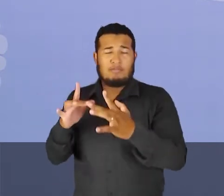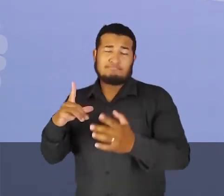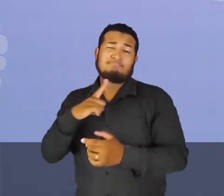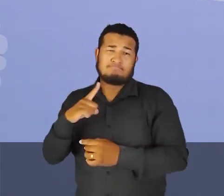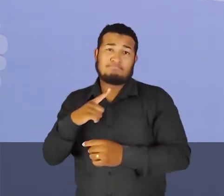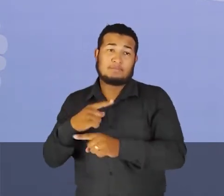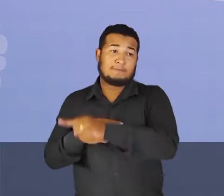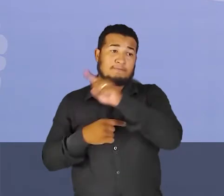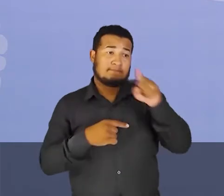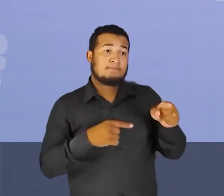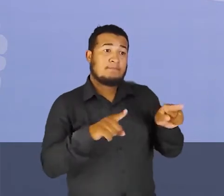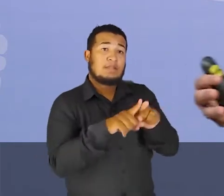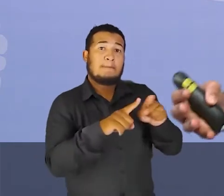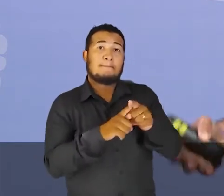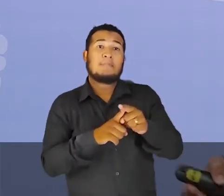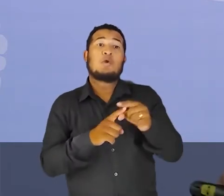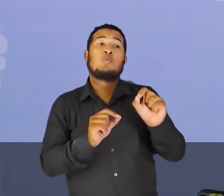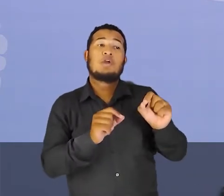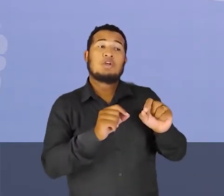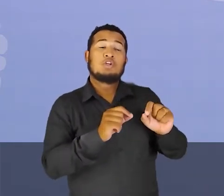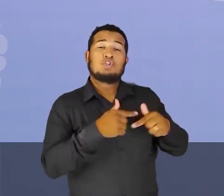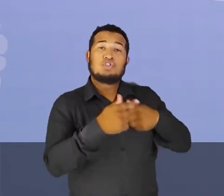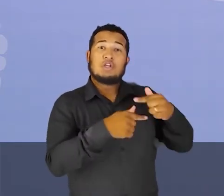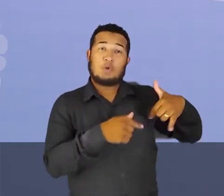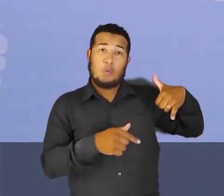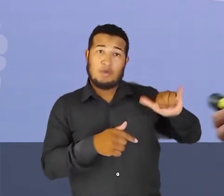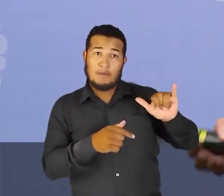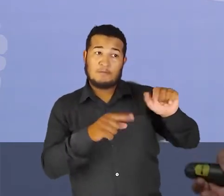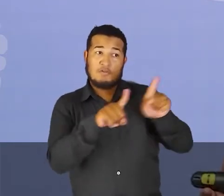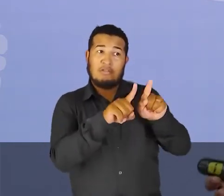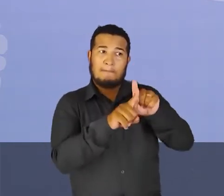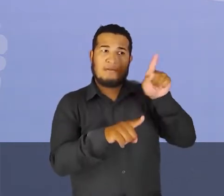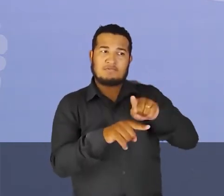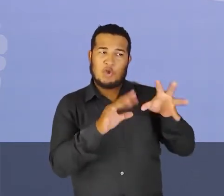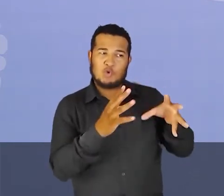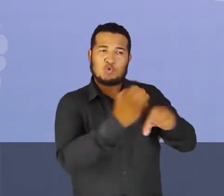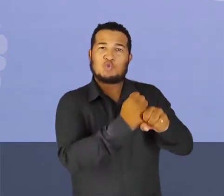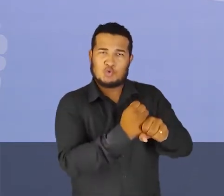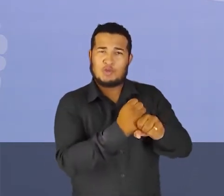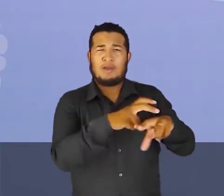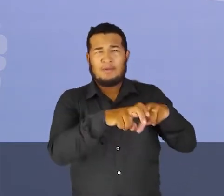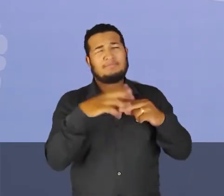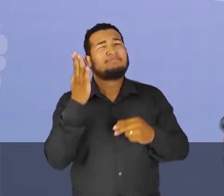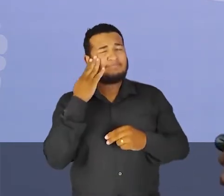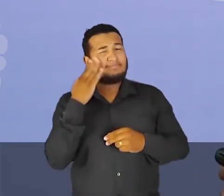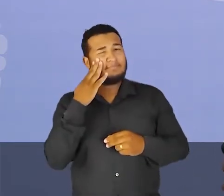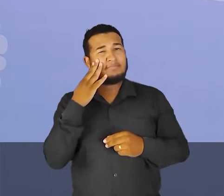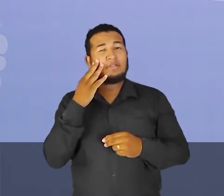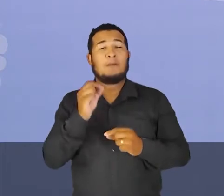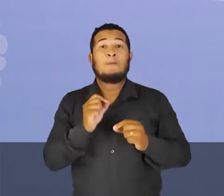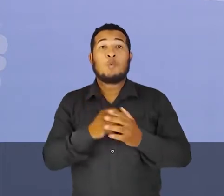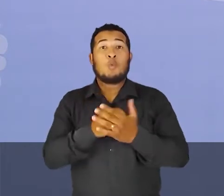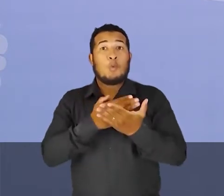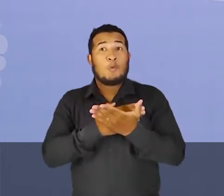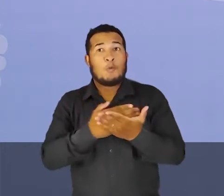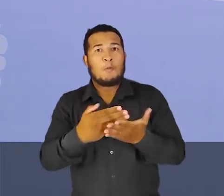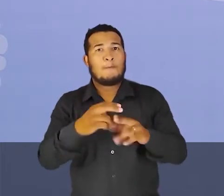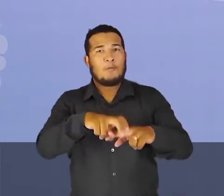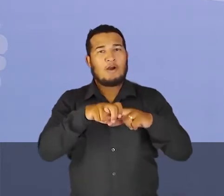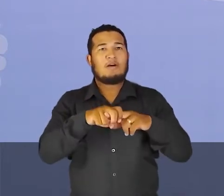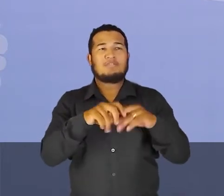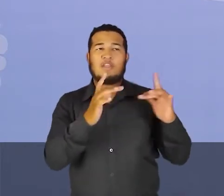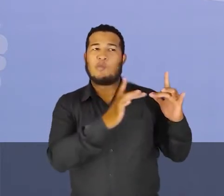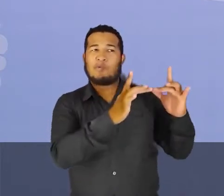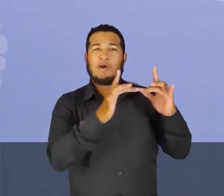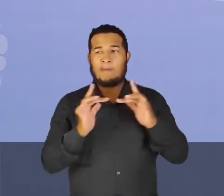duas gerações, e juntei as duas últimas, a geração Y e a geração Z, pela mesma realidade, pela mesma ideia, a partir dos